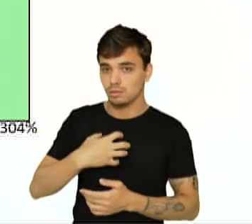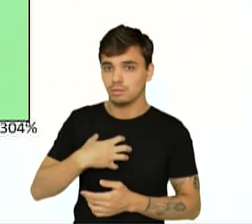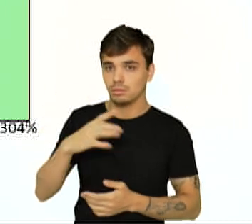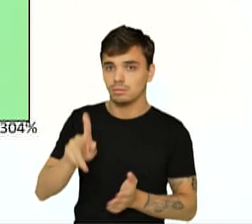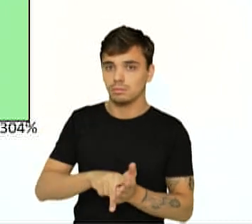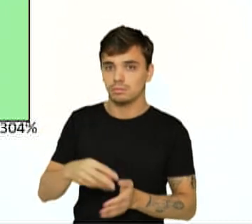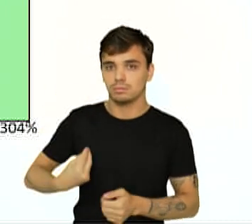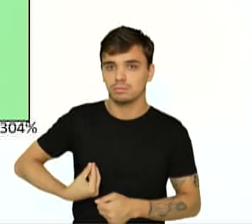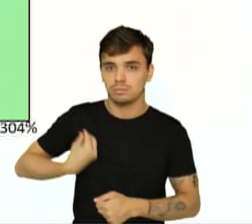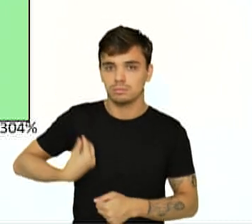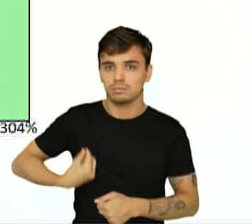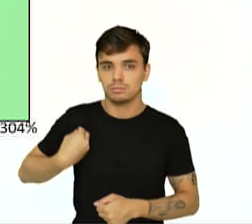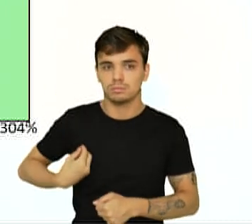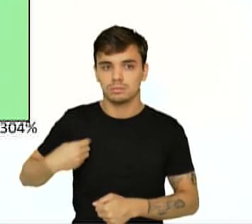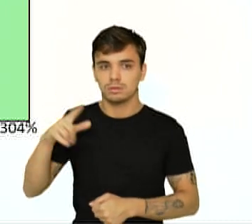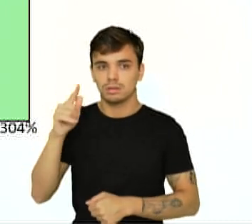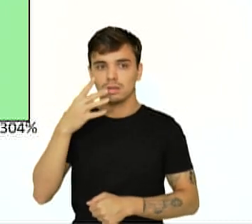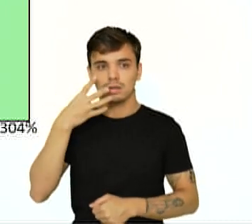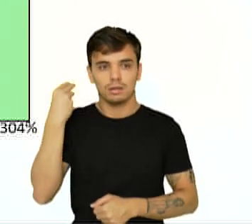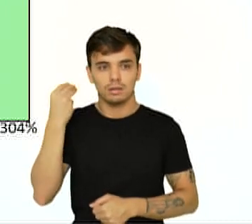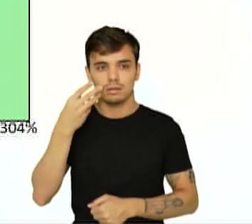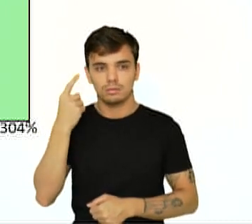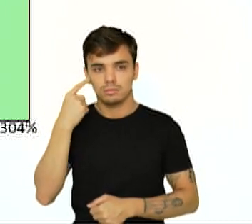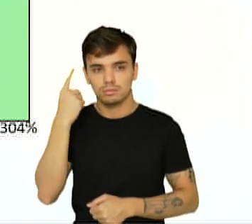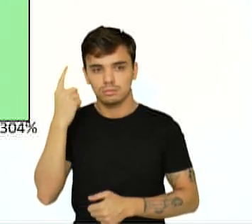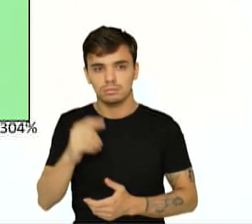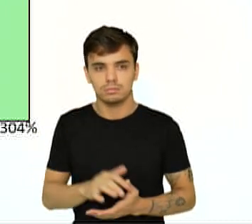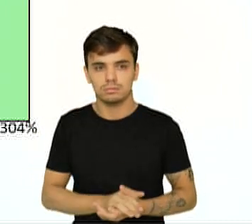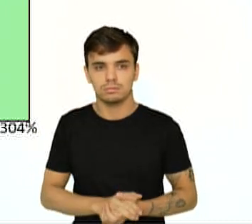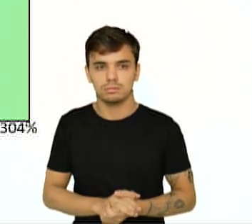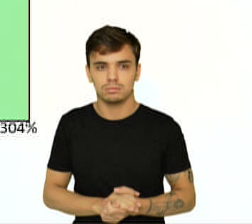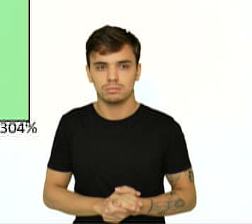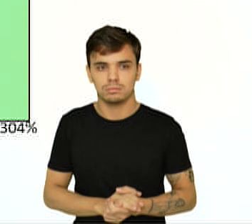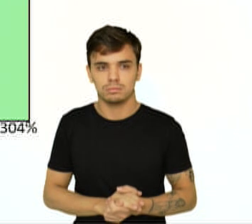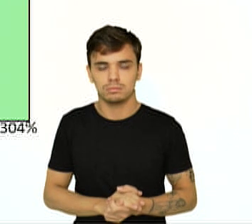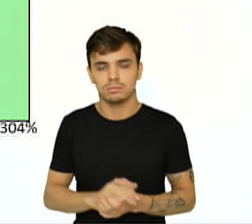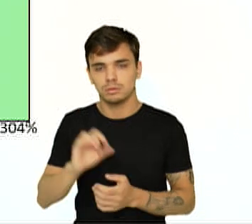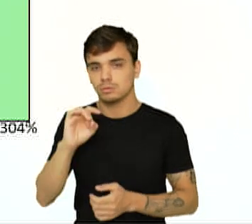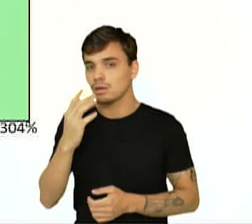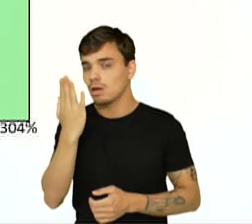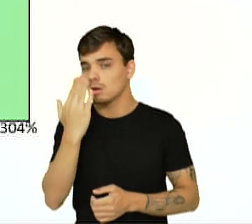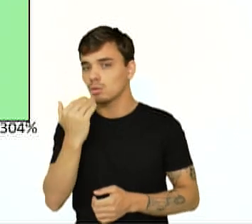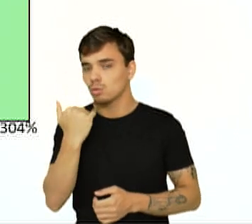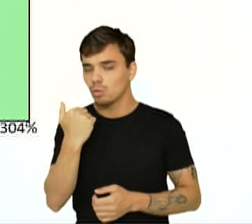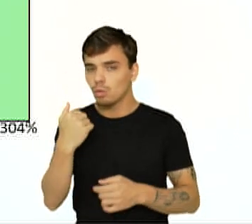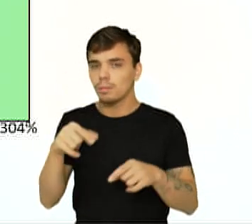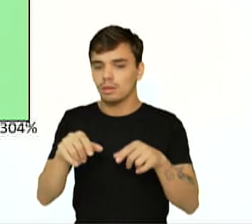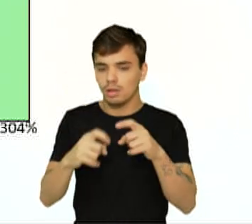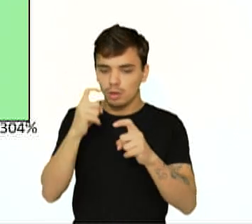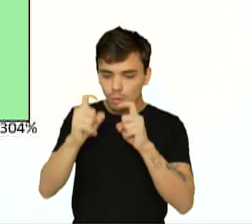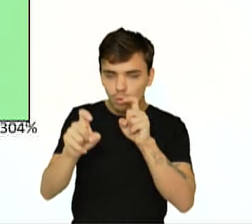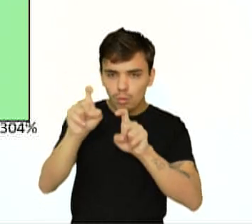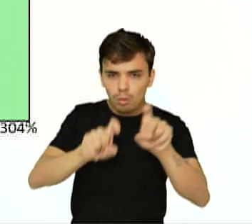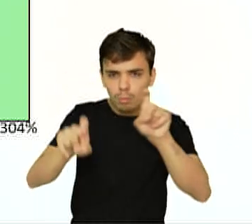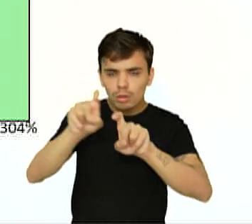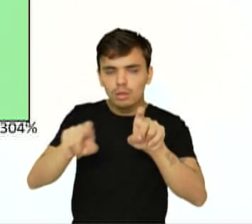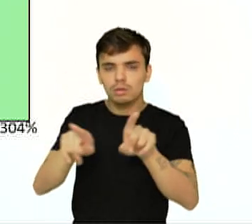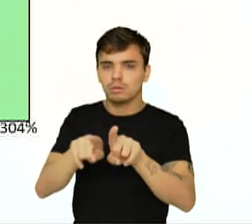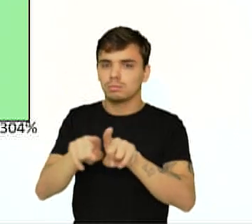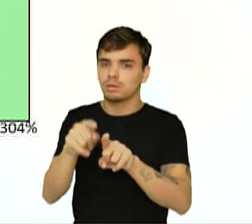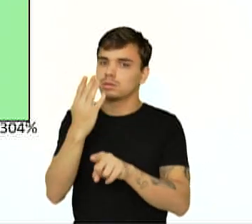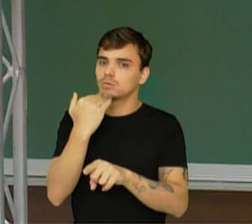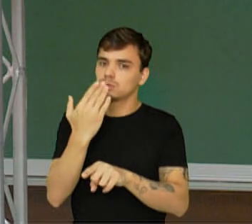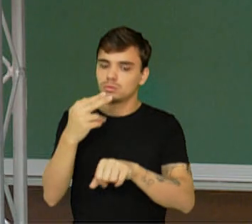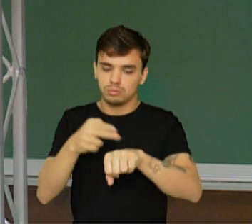aí do gaturro. Olha, a base de que ele vive? Comida, computador, celular, chocolate e